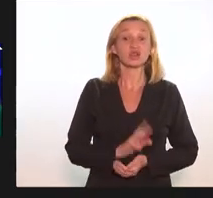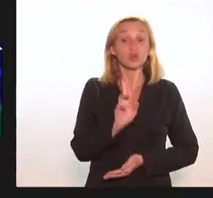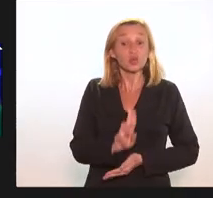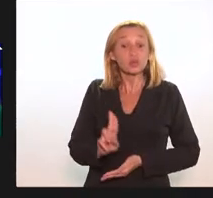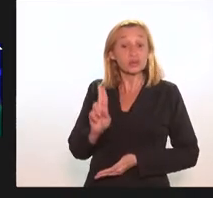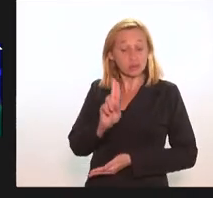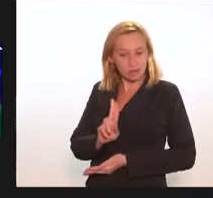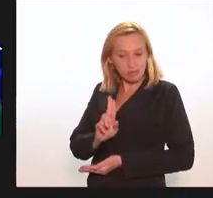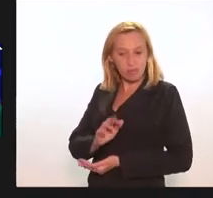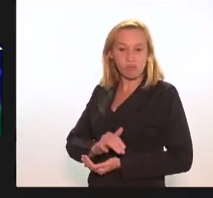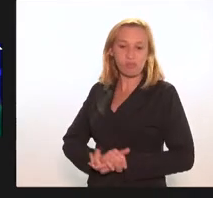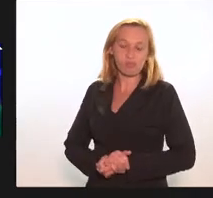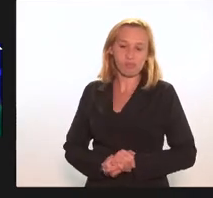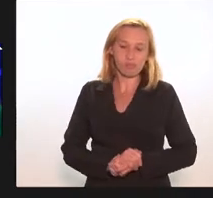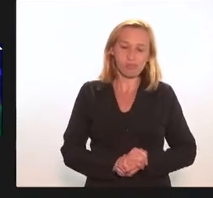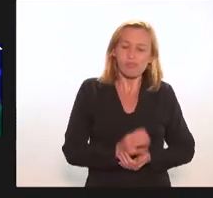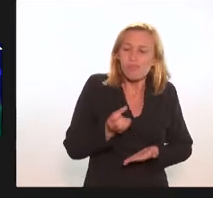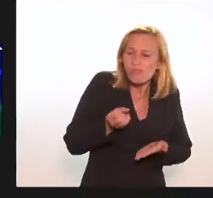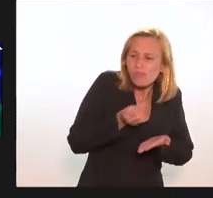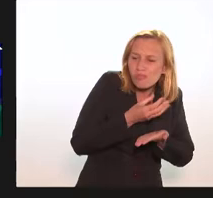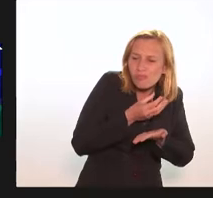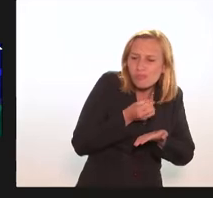utilizando